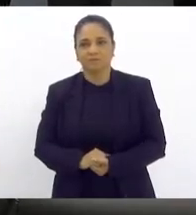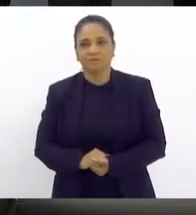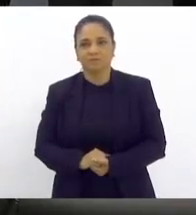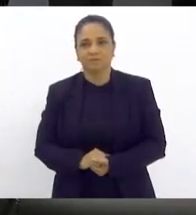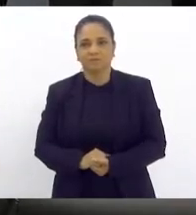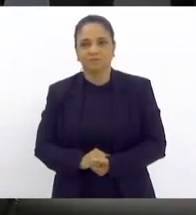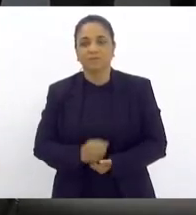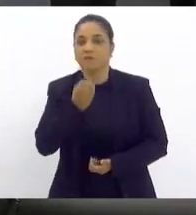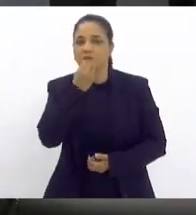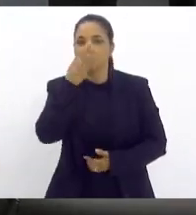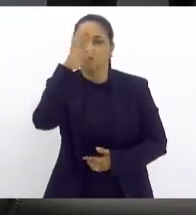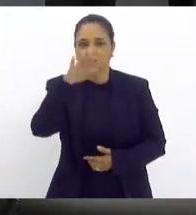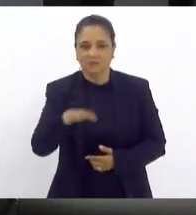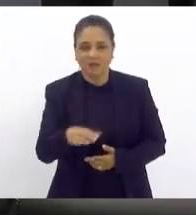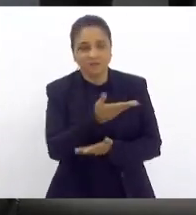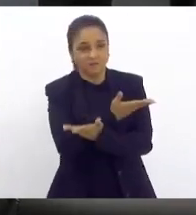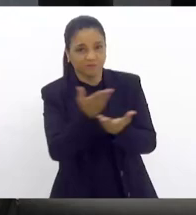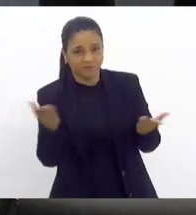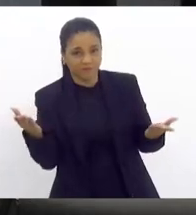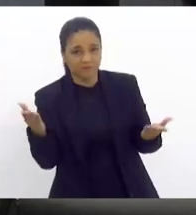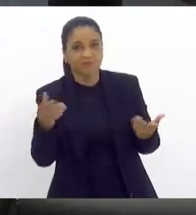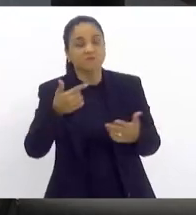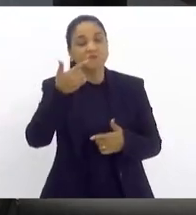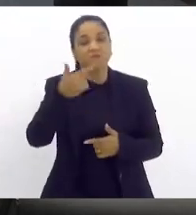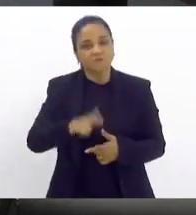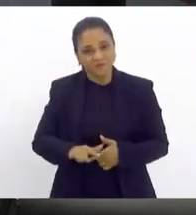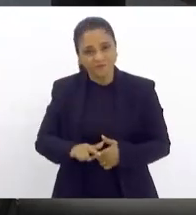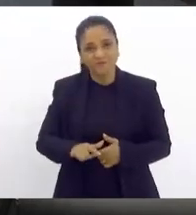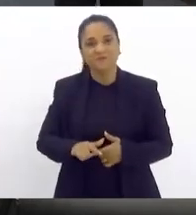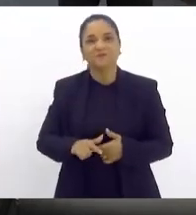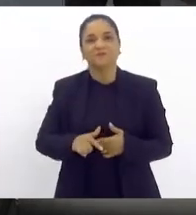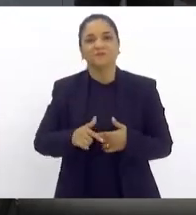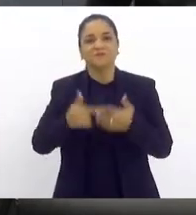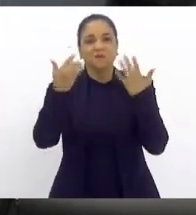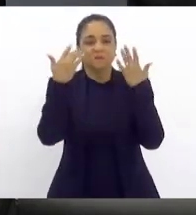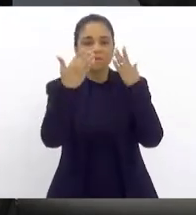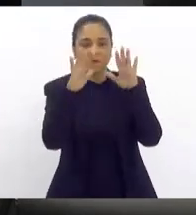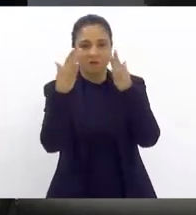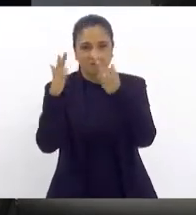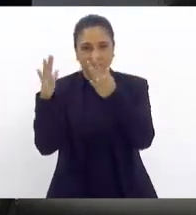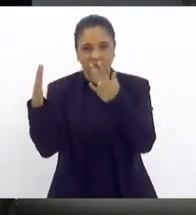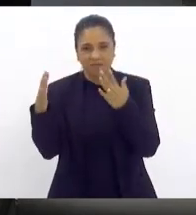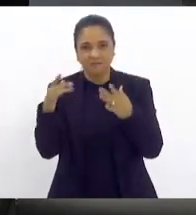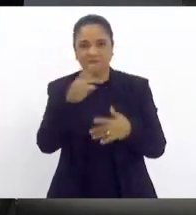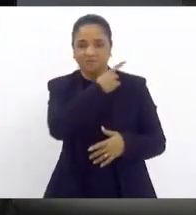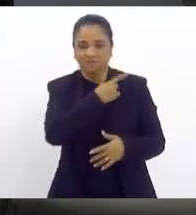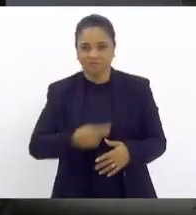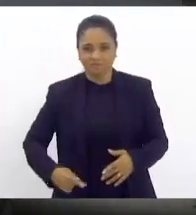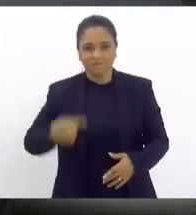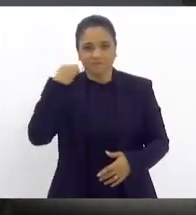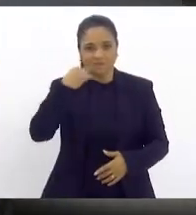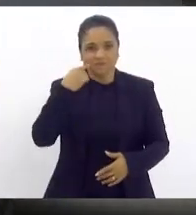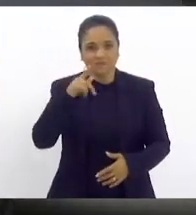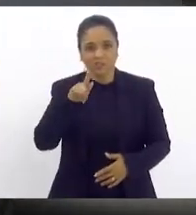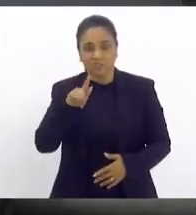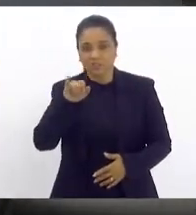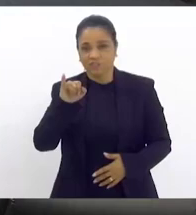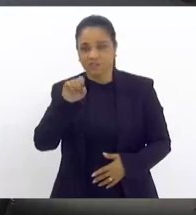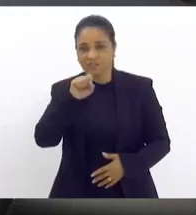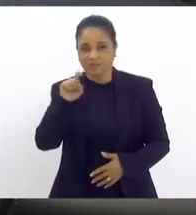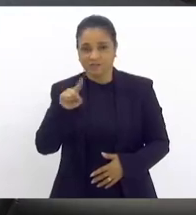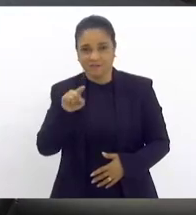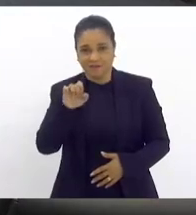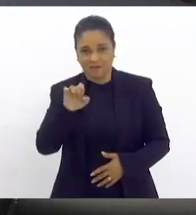Boa tarde a todas e todos mais uma vez parabenizando a nobre deputada Gisele pela condução dos trabalhos